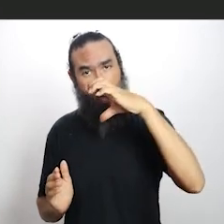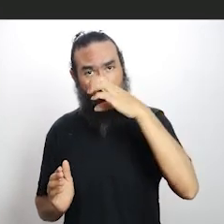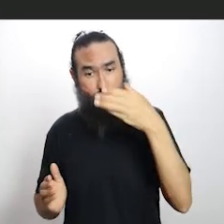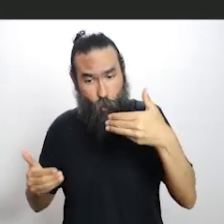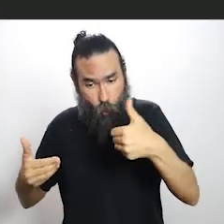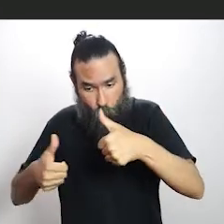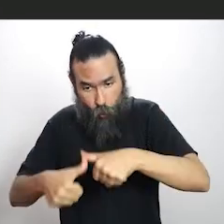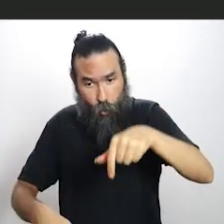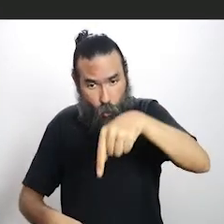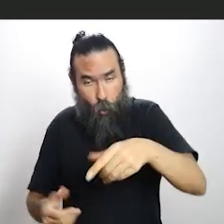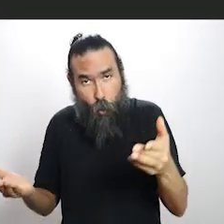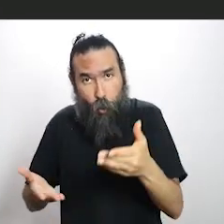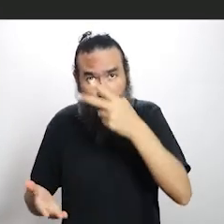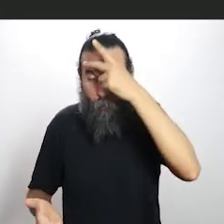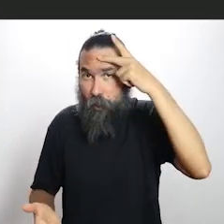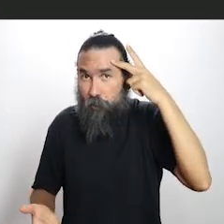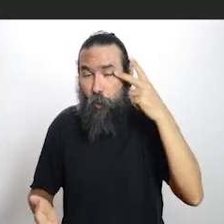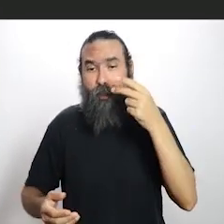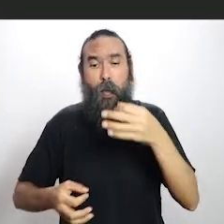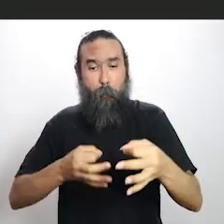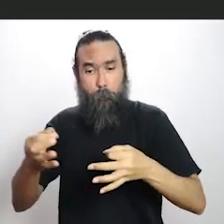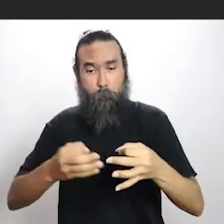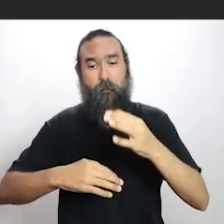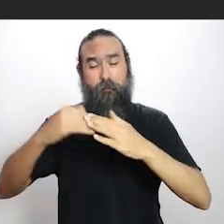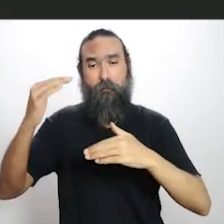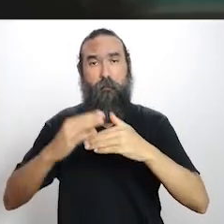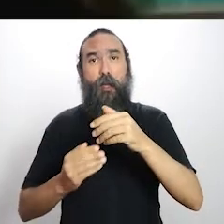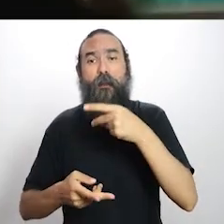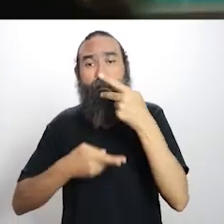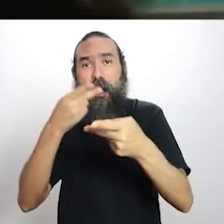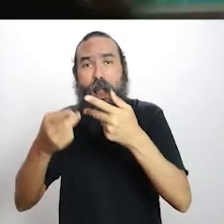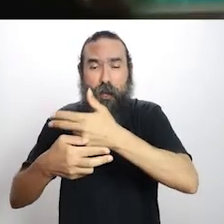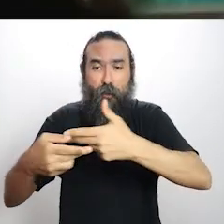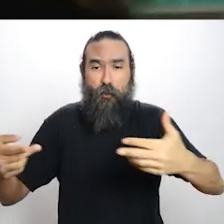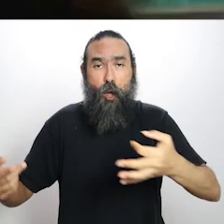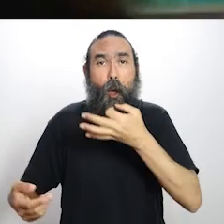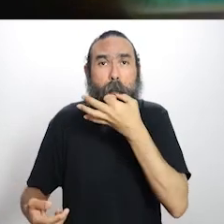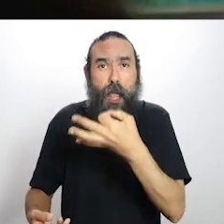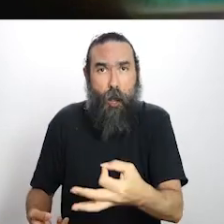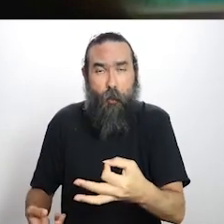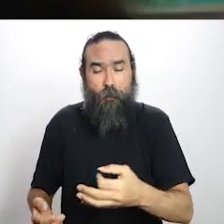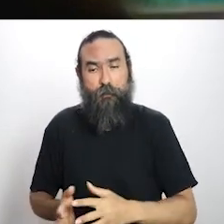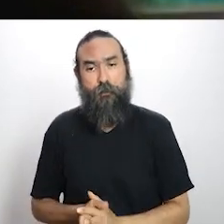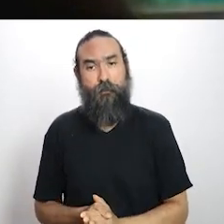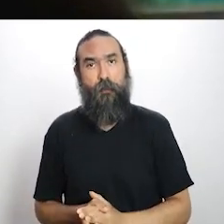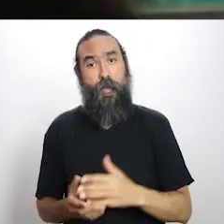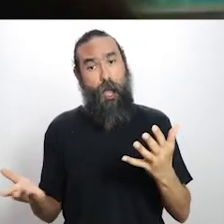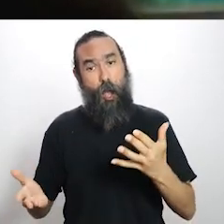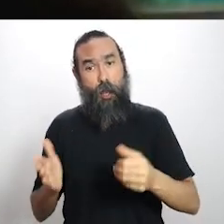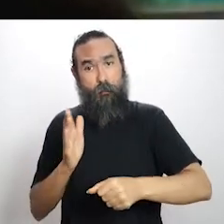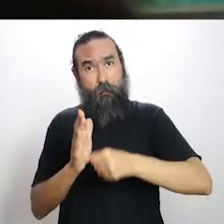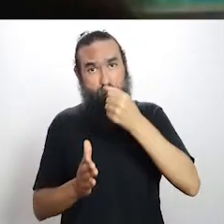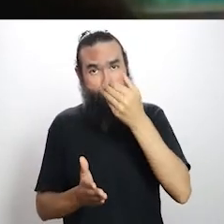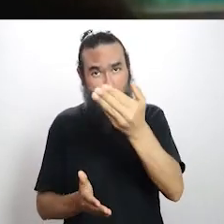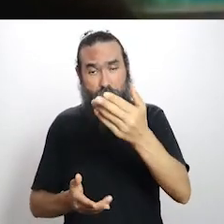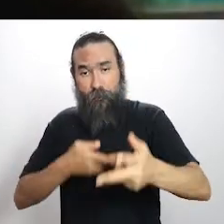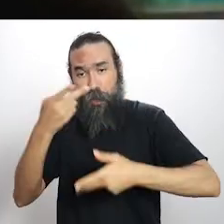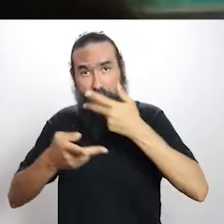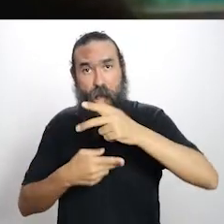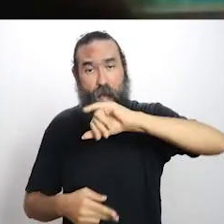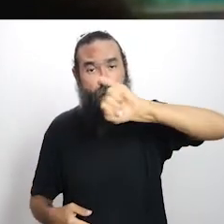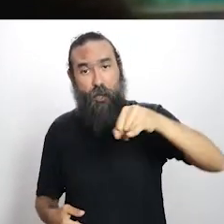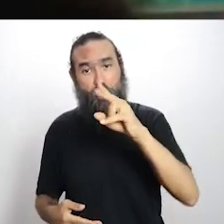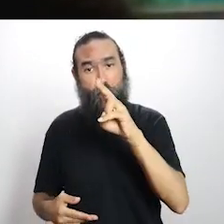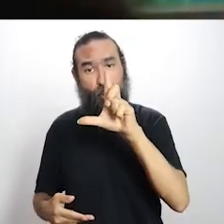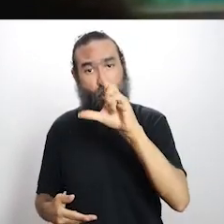respeito. Então, a gente vai começar, eu vou passar primeiramente para o Juliano, para fazer uma abertura, e na